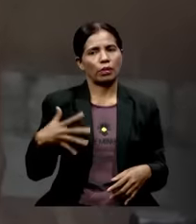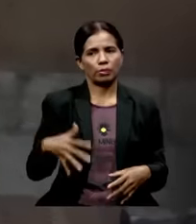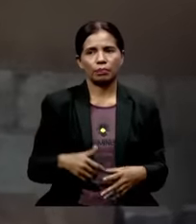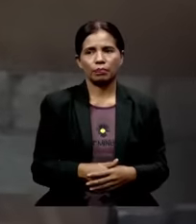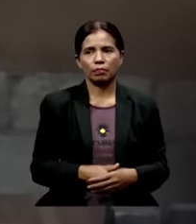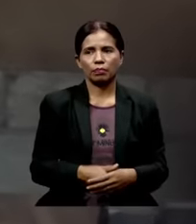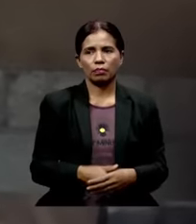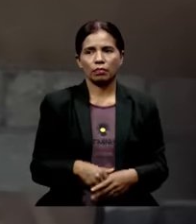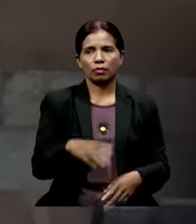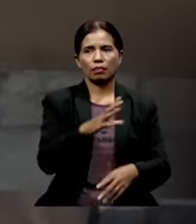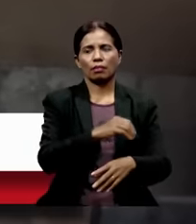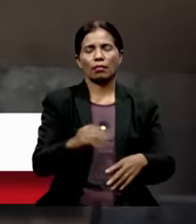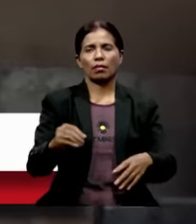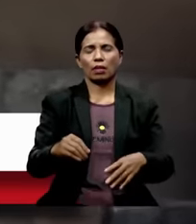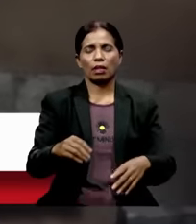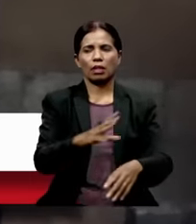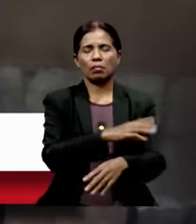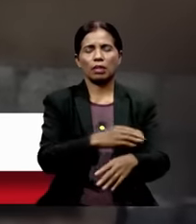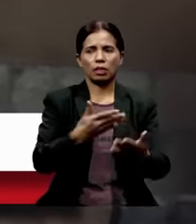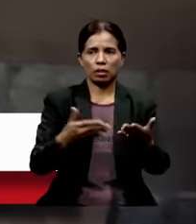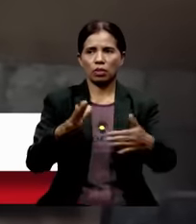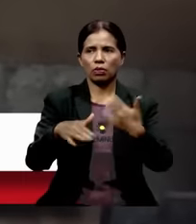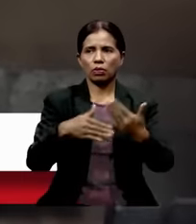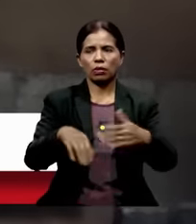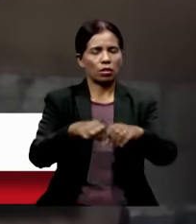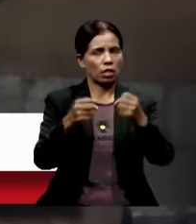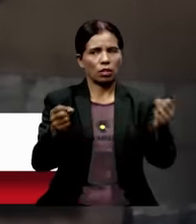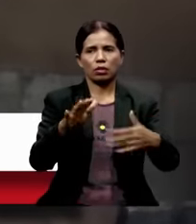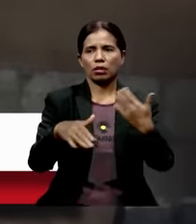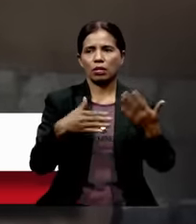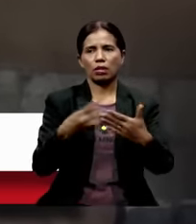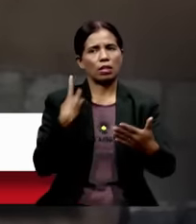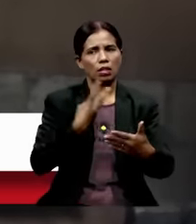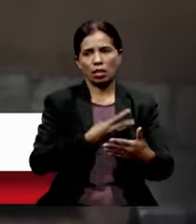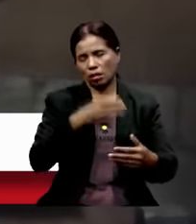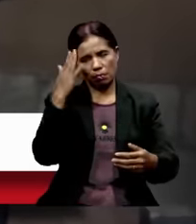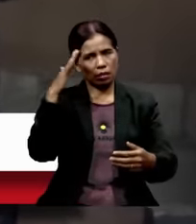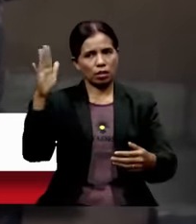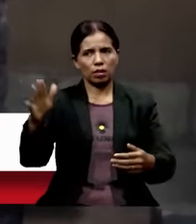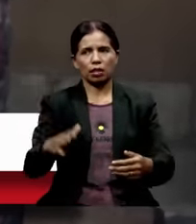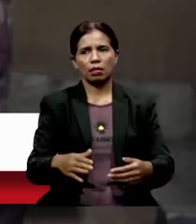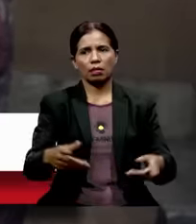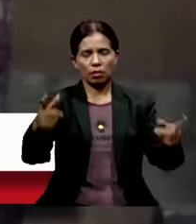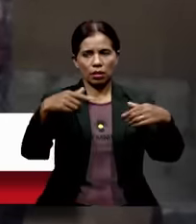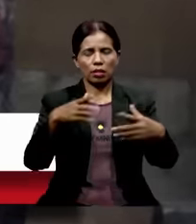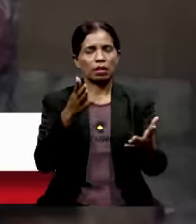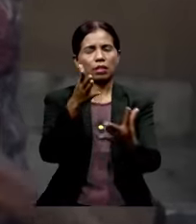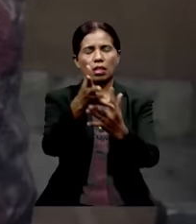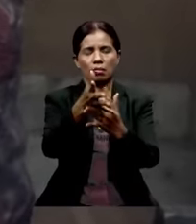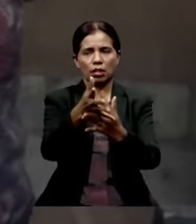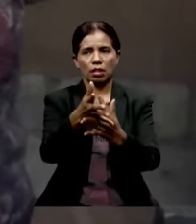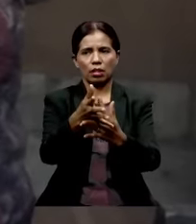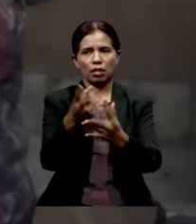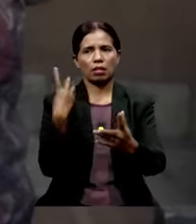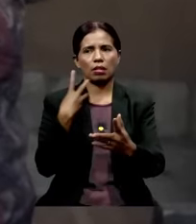Como assim eu estou a rutar, Sanches? Eu não estou a rutar, né? Ai, meu, de lá ter, na. Vamos ver, sai, metam, sarondo, ritmo, na